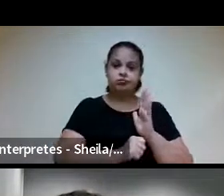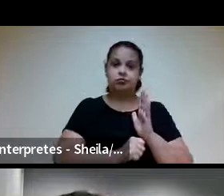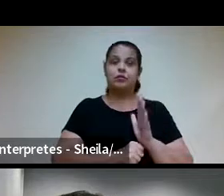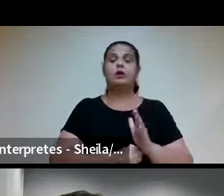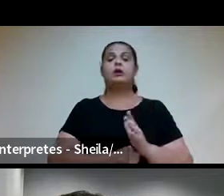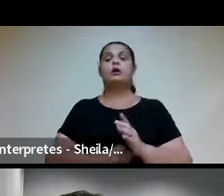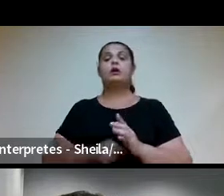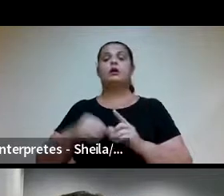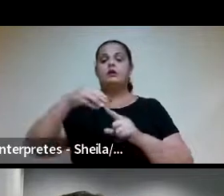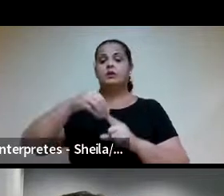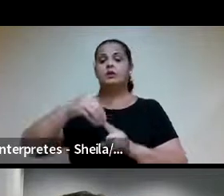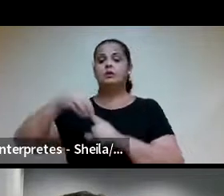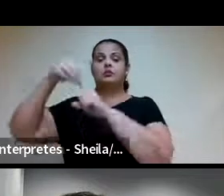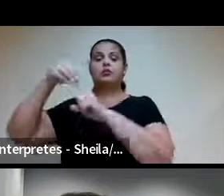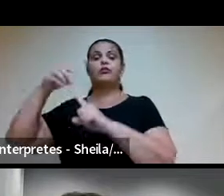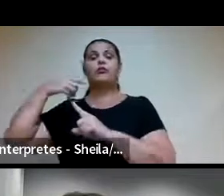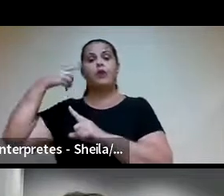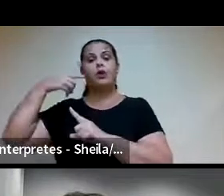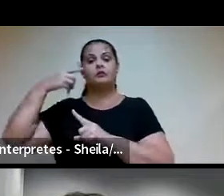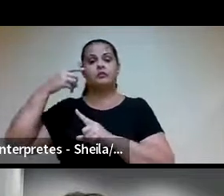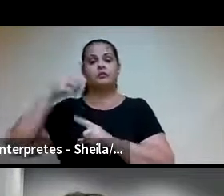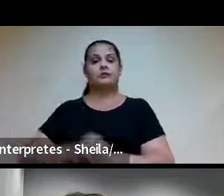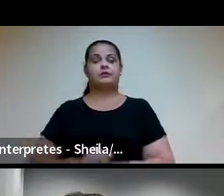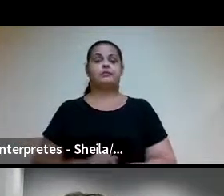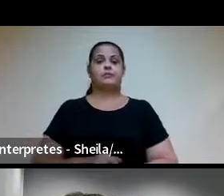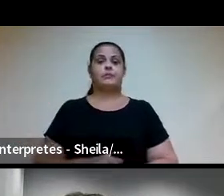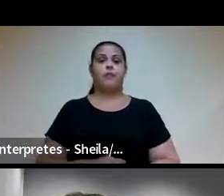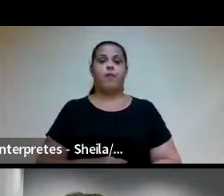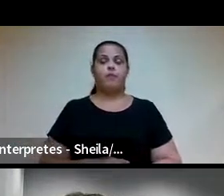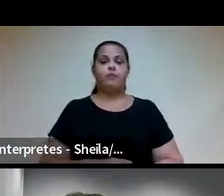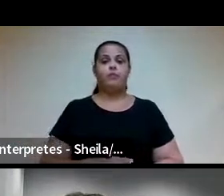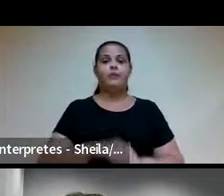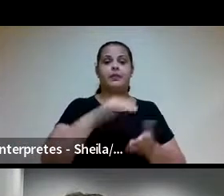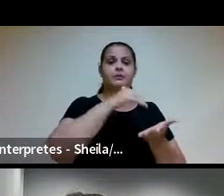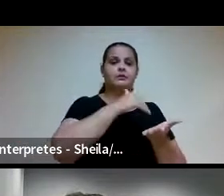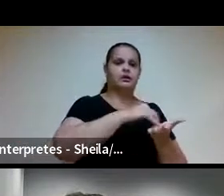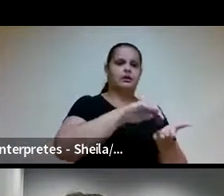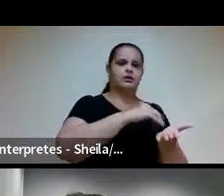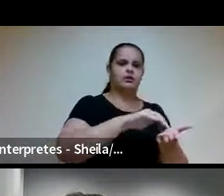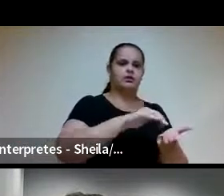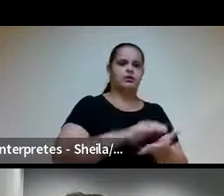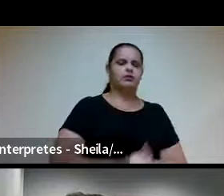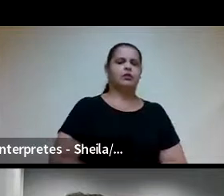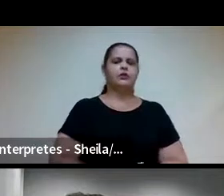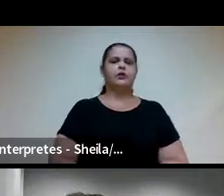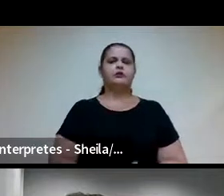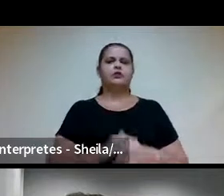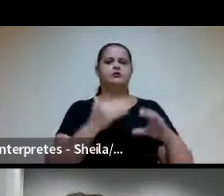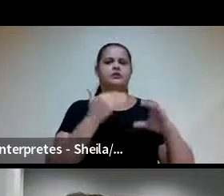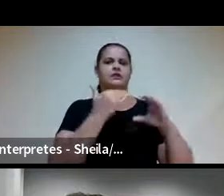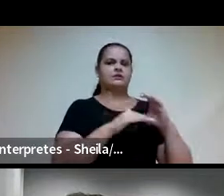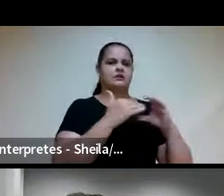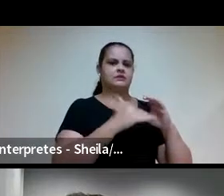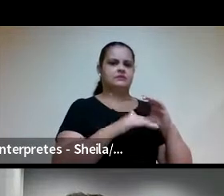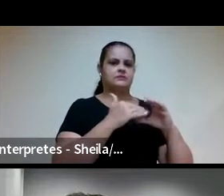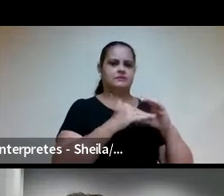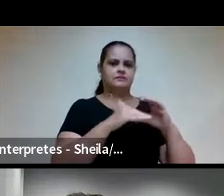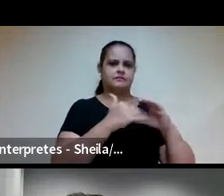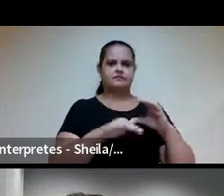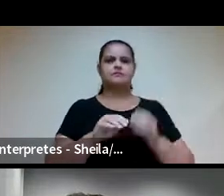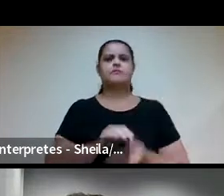pertinente à confirmação do recebimento do e-mail, certo? Eu, de fato, não me ative a,